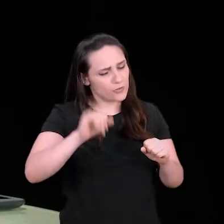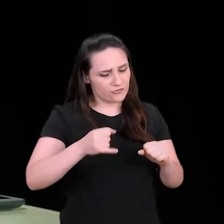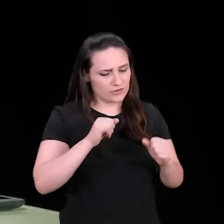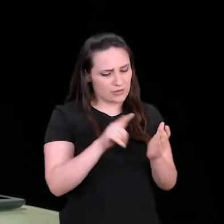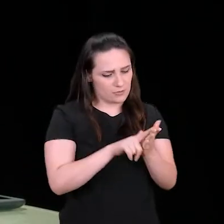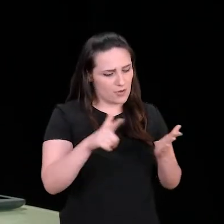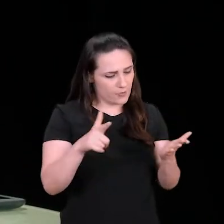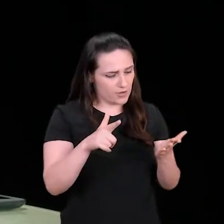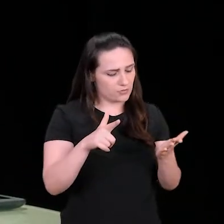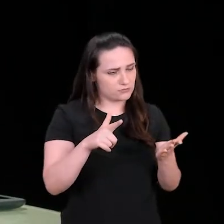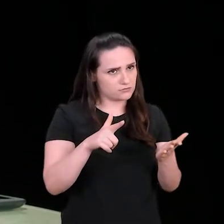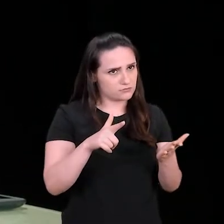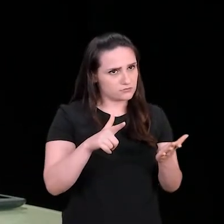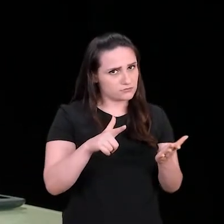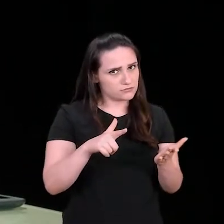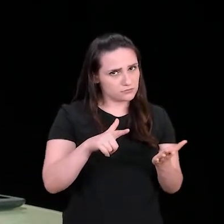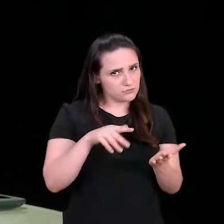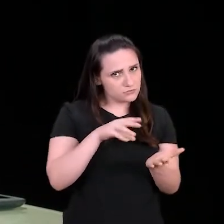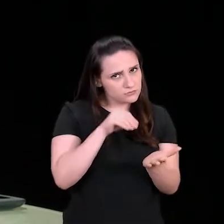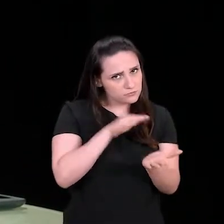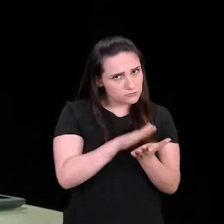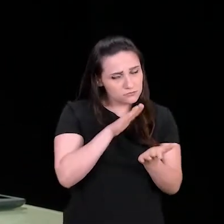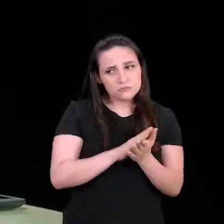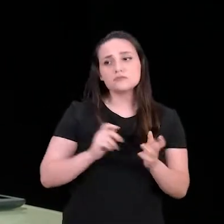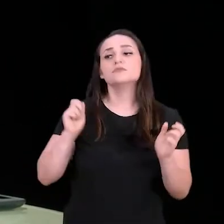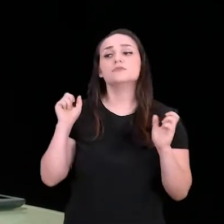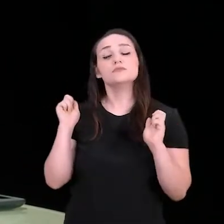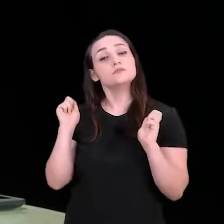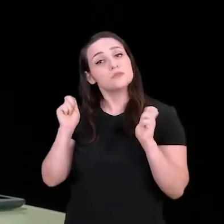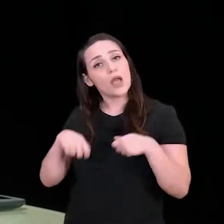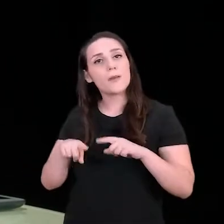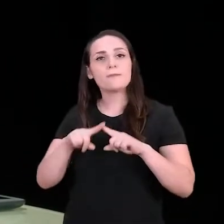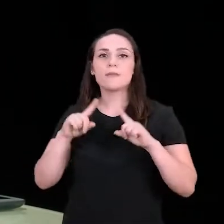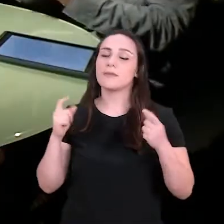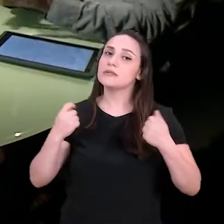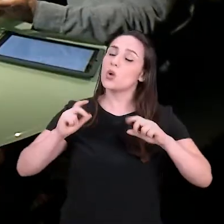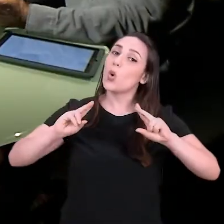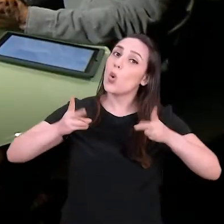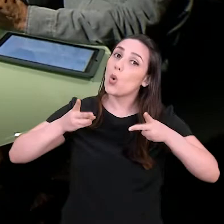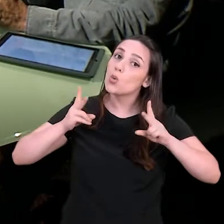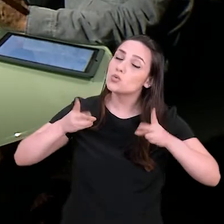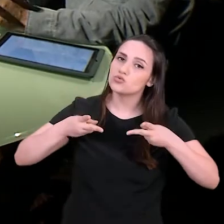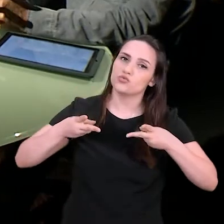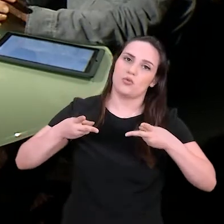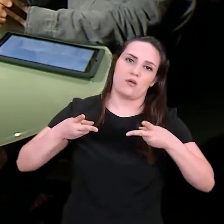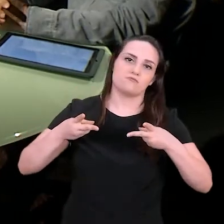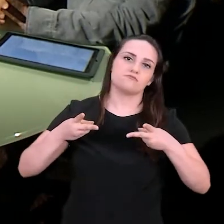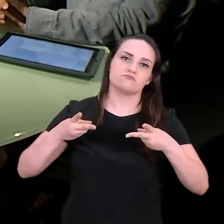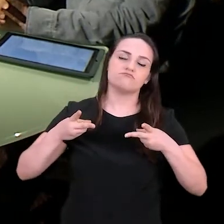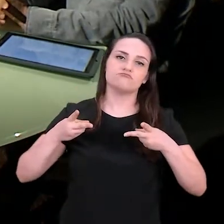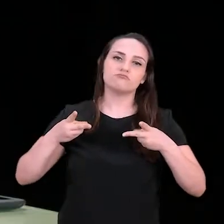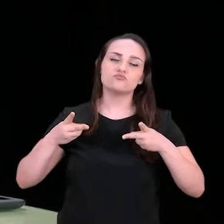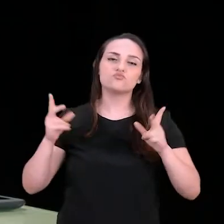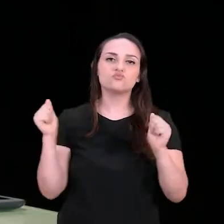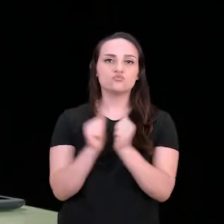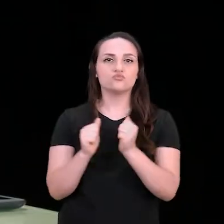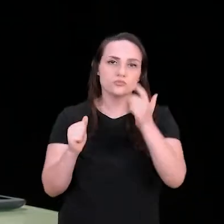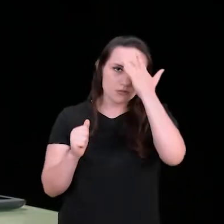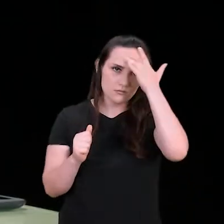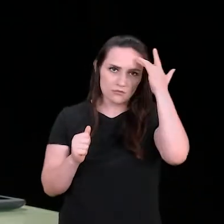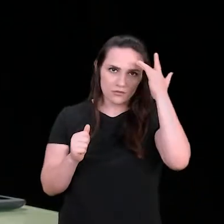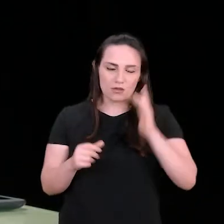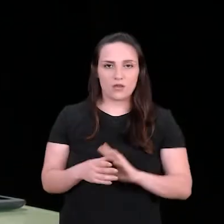televisão continuem se mantendo ali com esses conteúdos jornalísticos, né? Continuem oferecendo isso para o